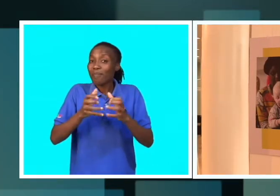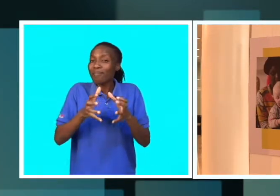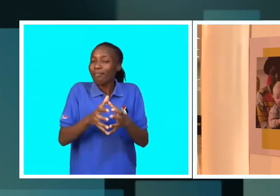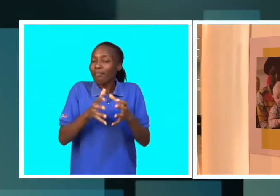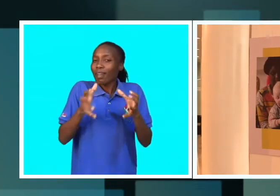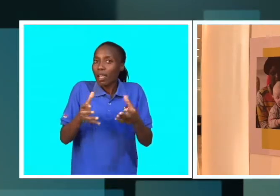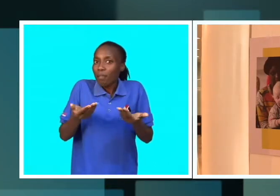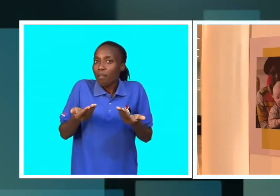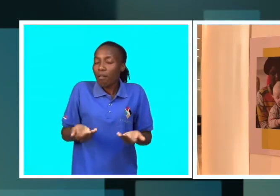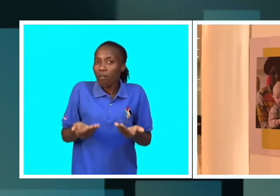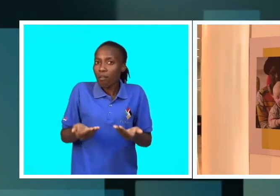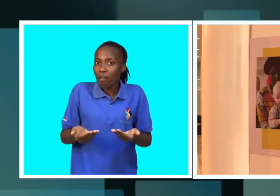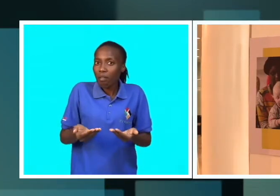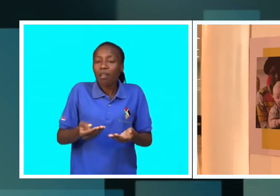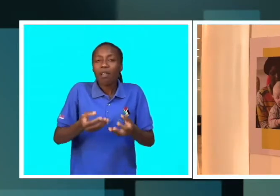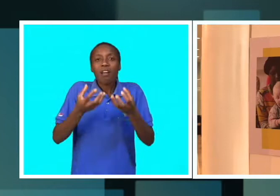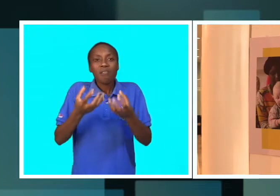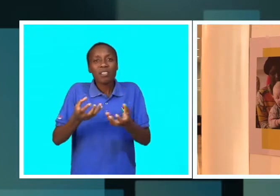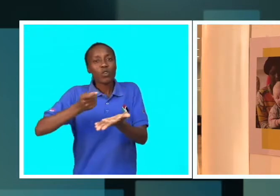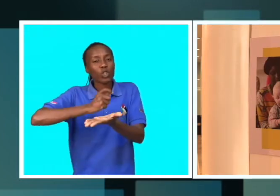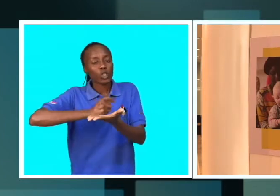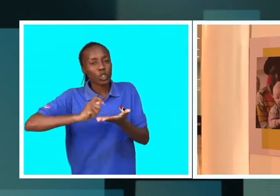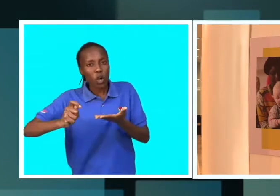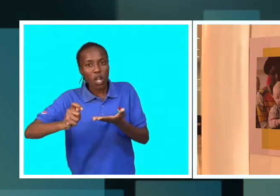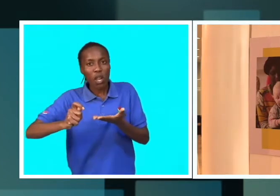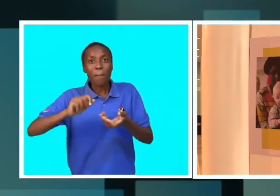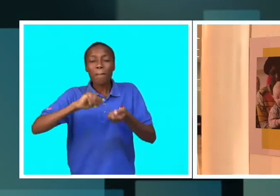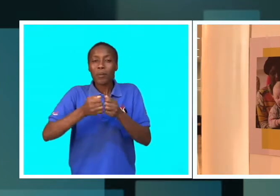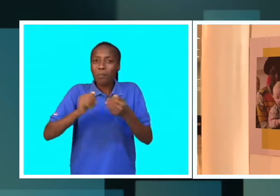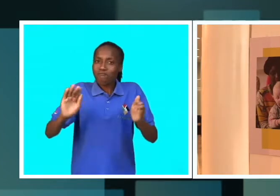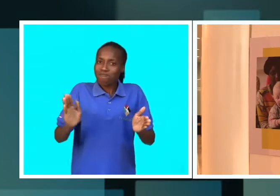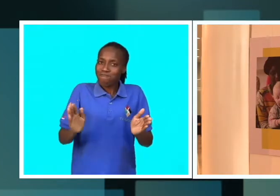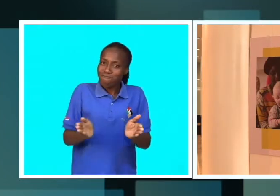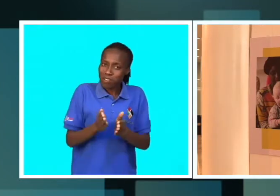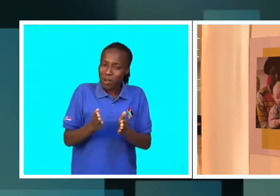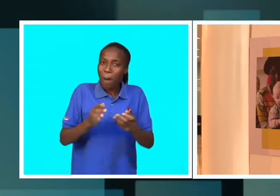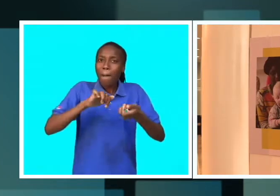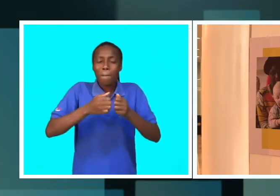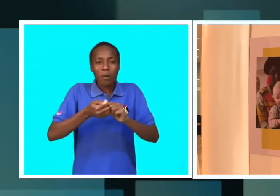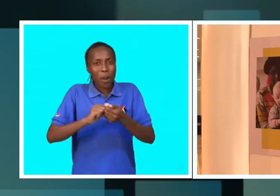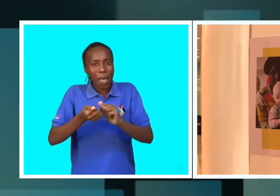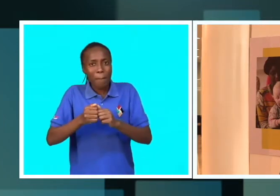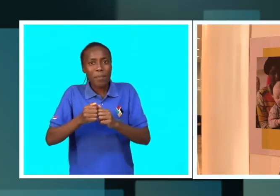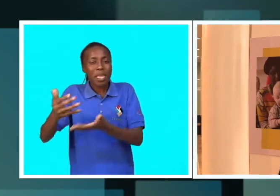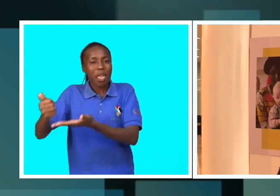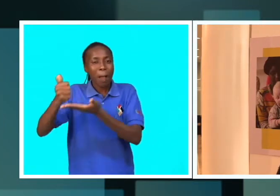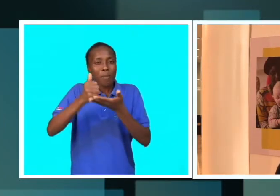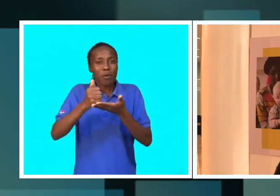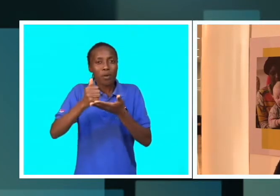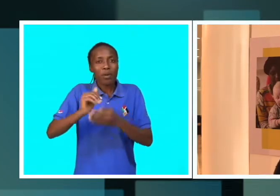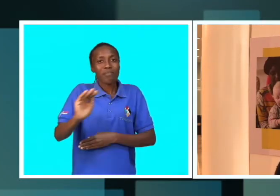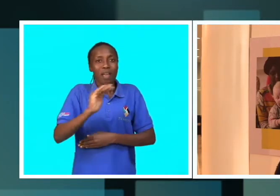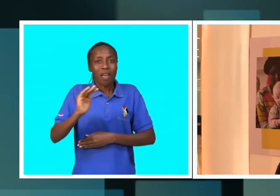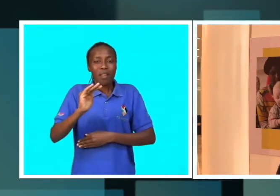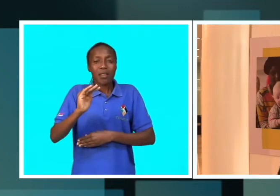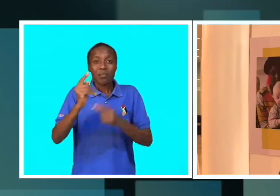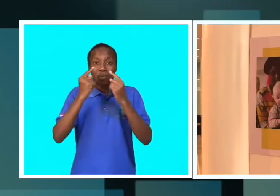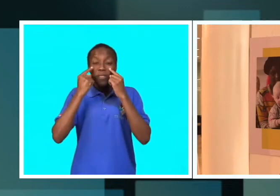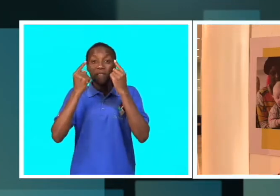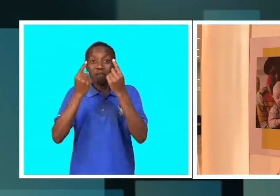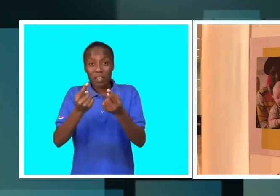problema atual, que é a escola, a medicação e apoio na área da visão